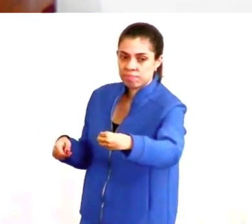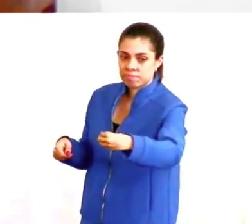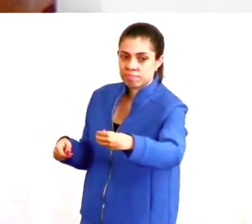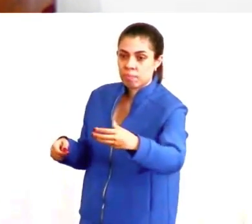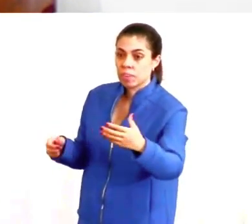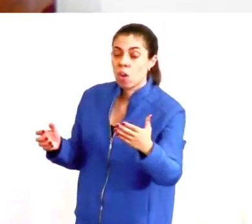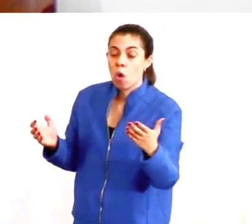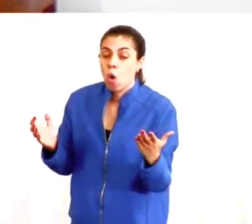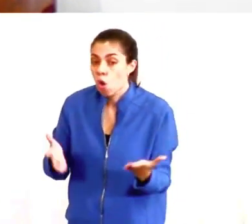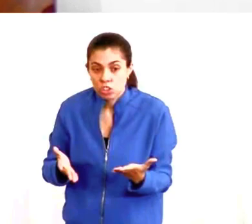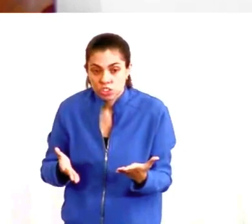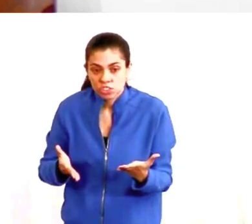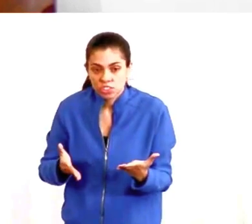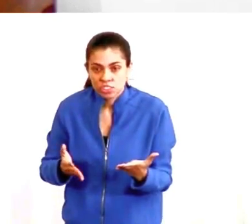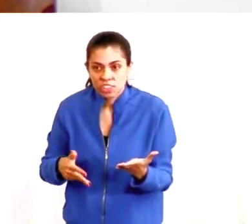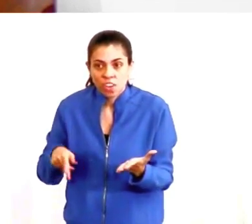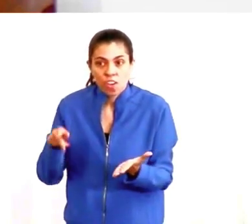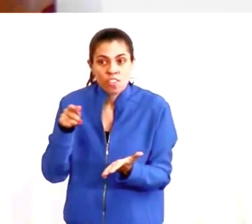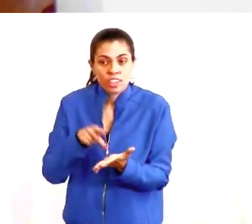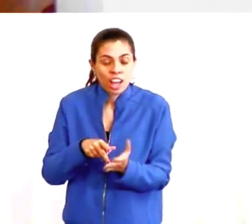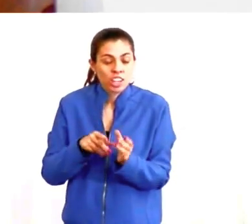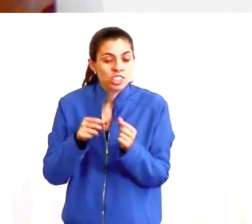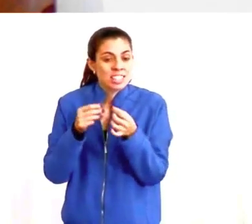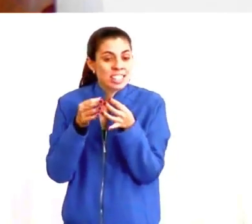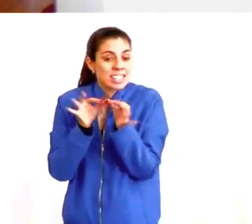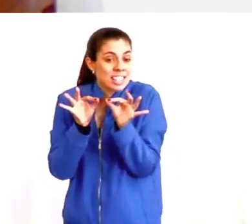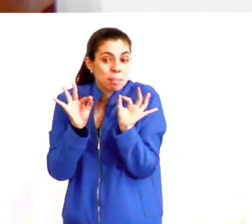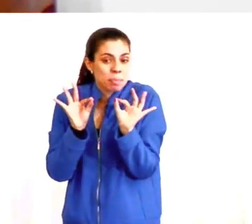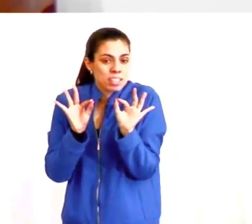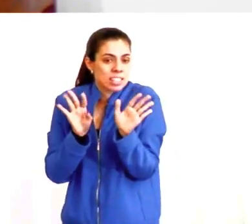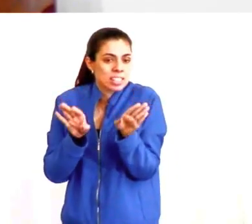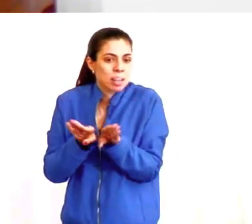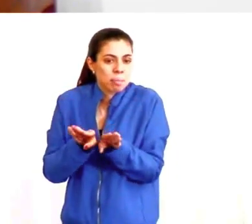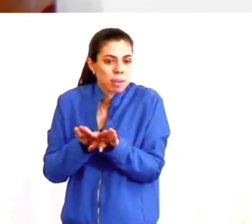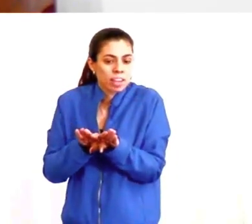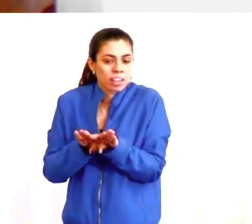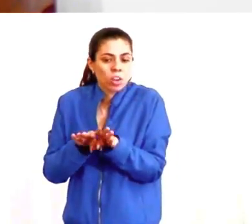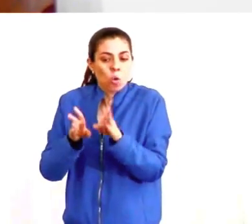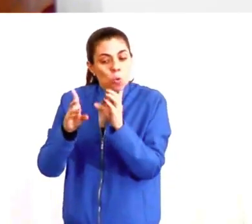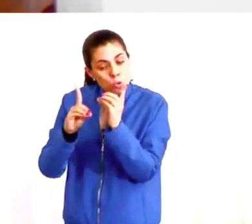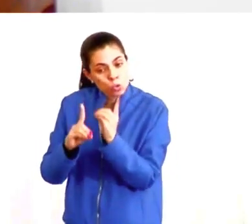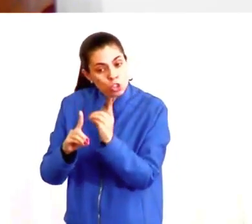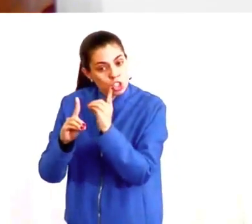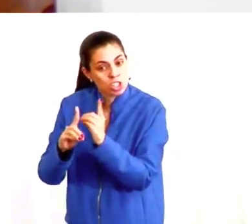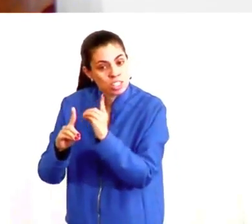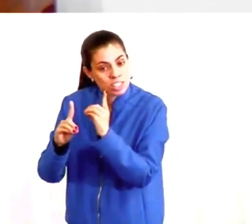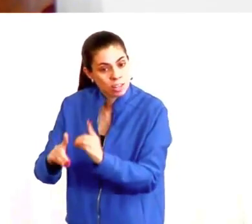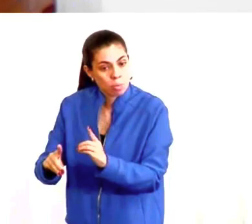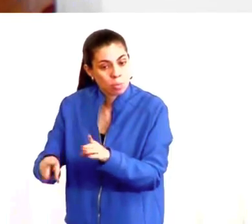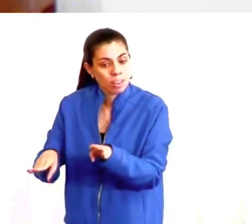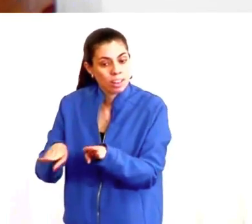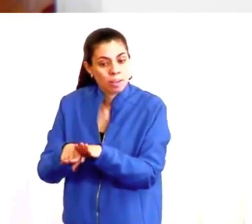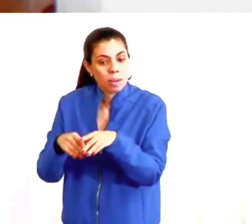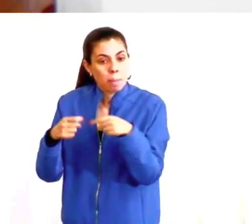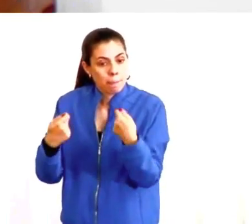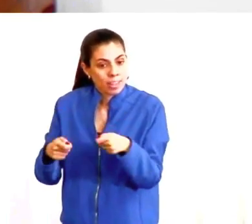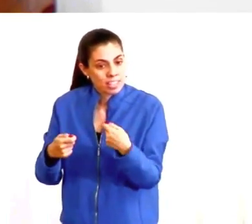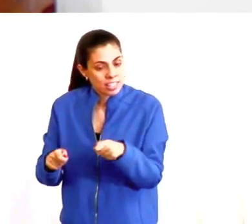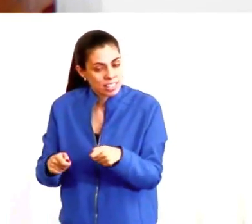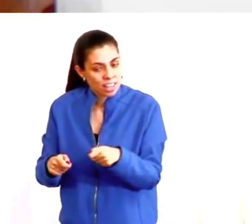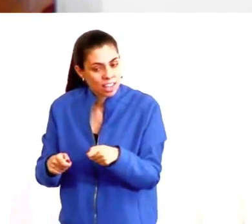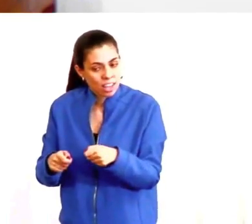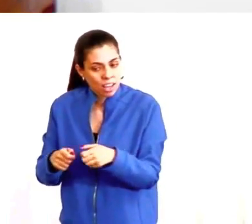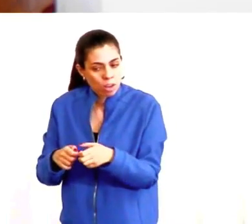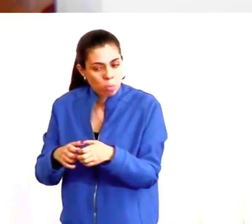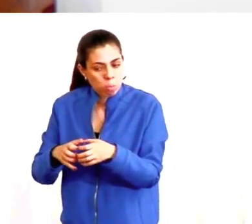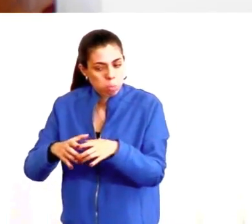simples. É a verdade da multiplicação dos espirituais no mundo. É